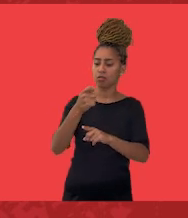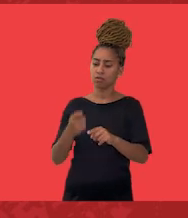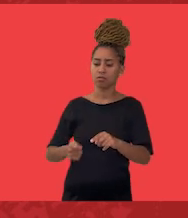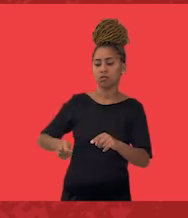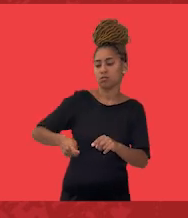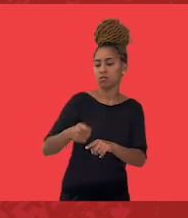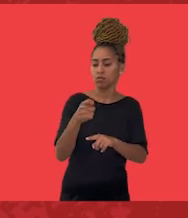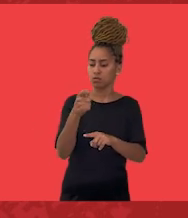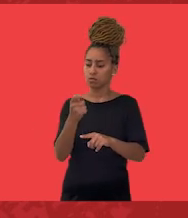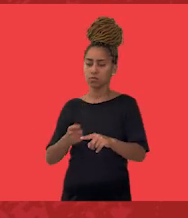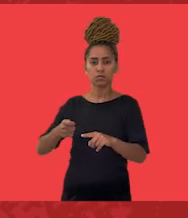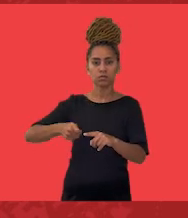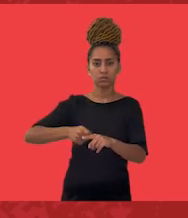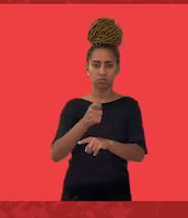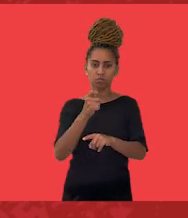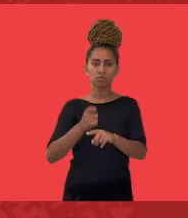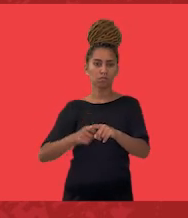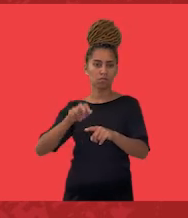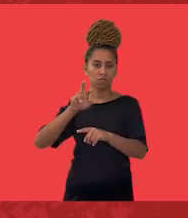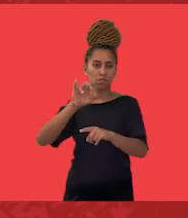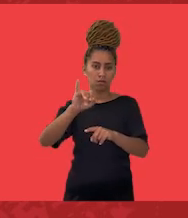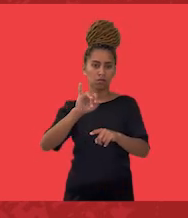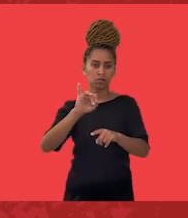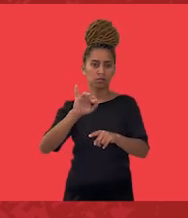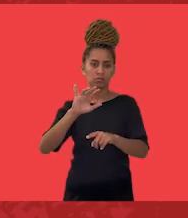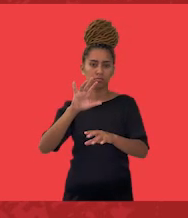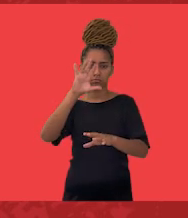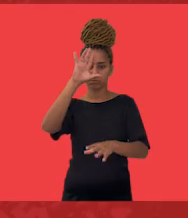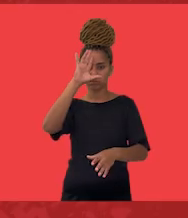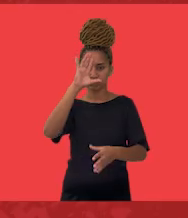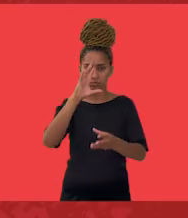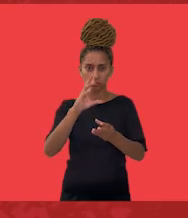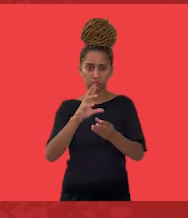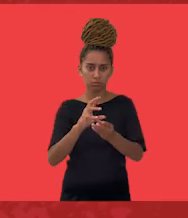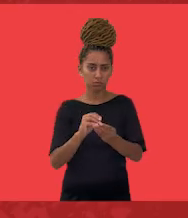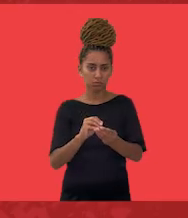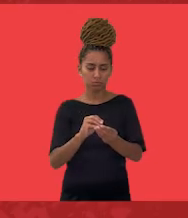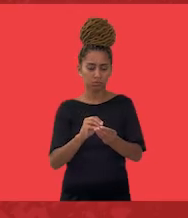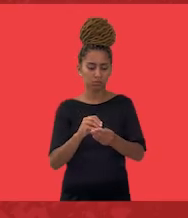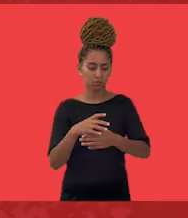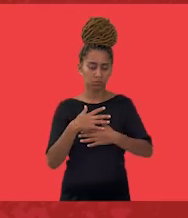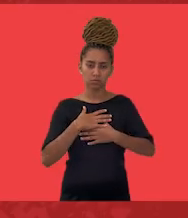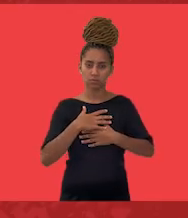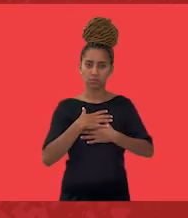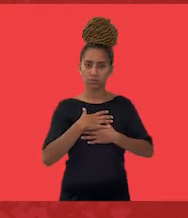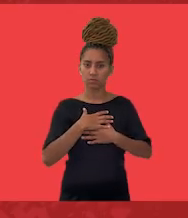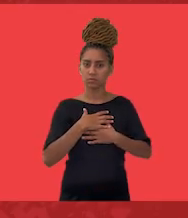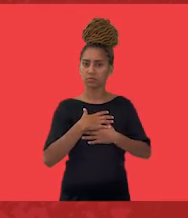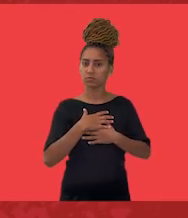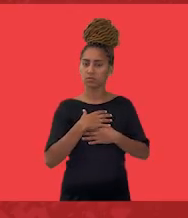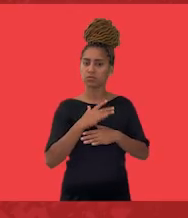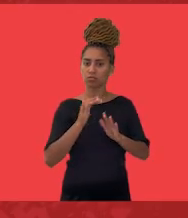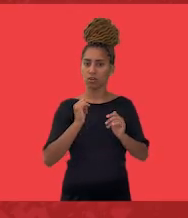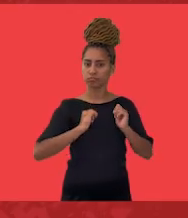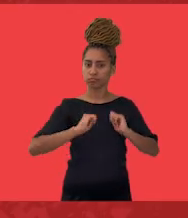O rasgo da terra ferida aberta, de onde caem pessoinhas agonizantes e, junto das pessoinhas,